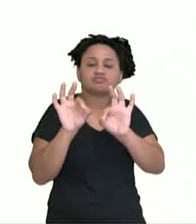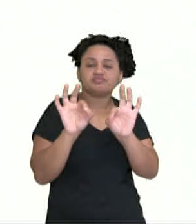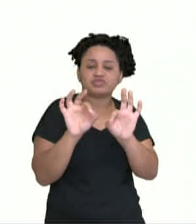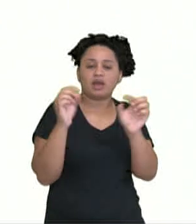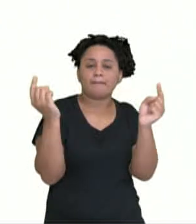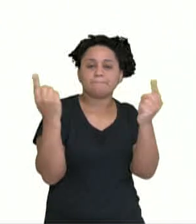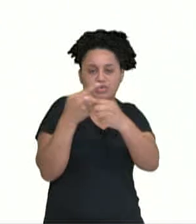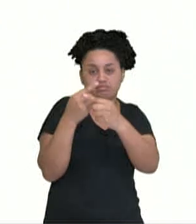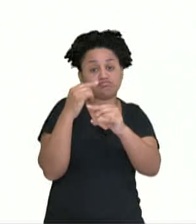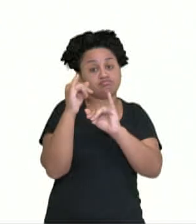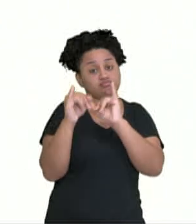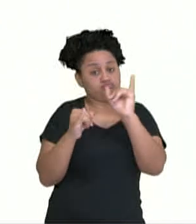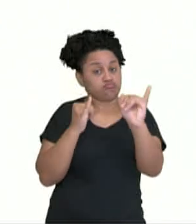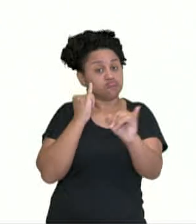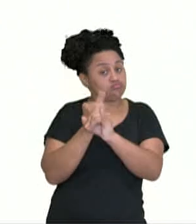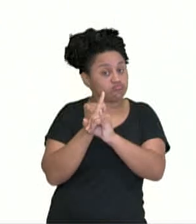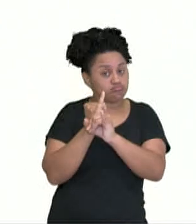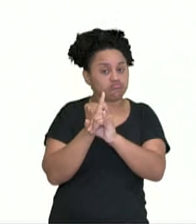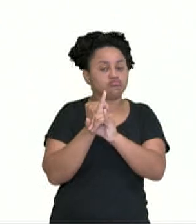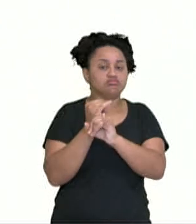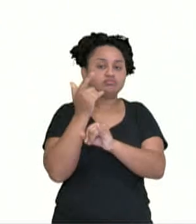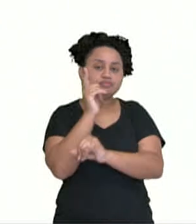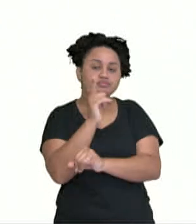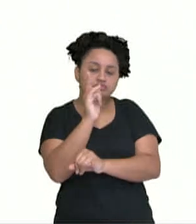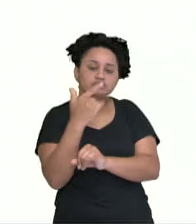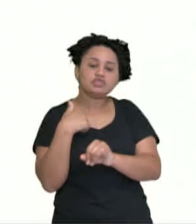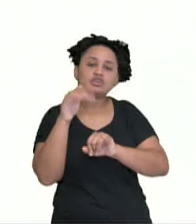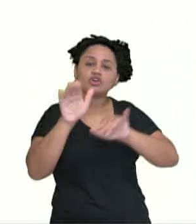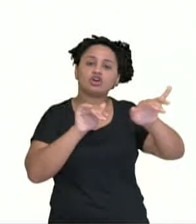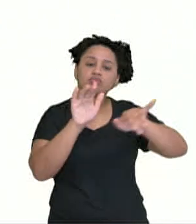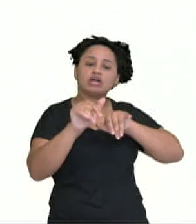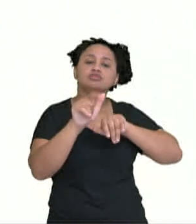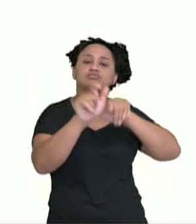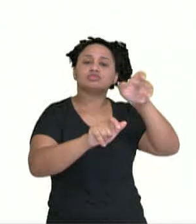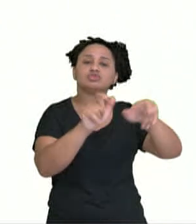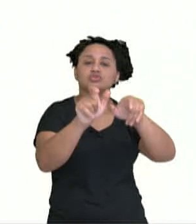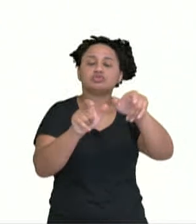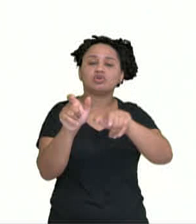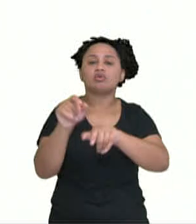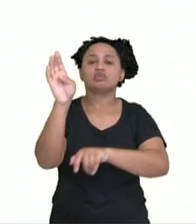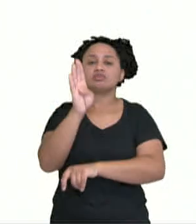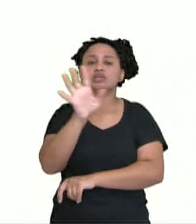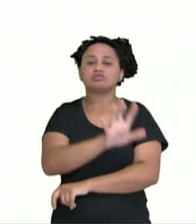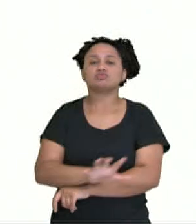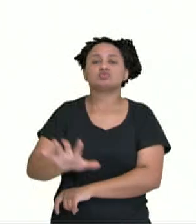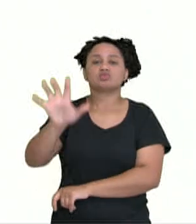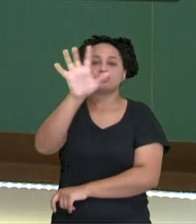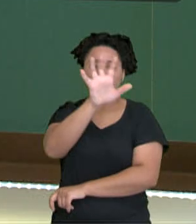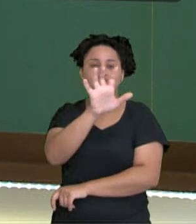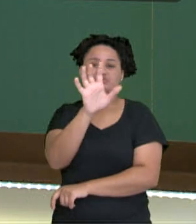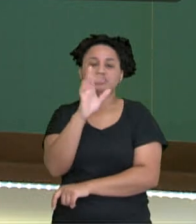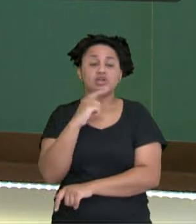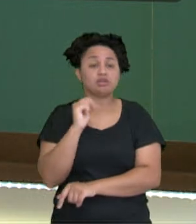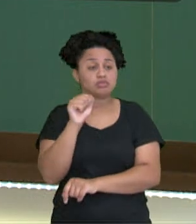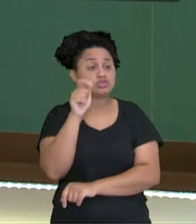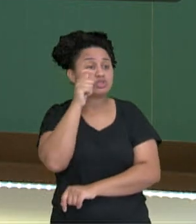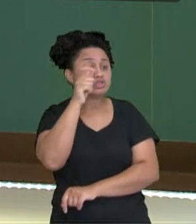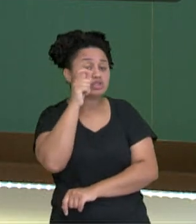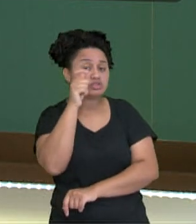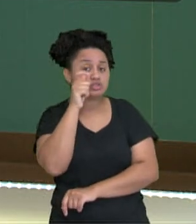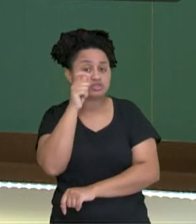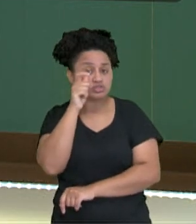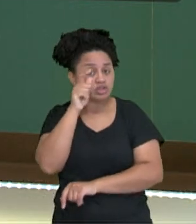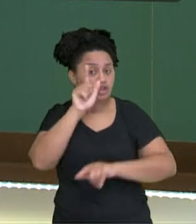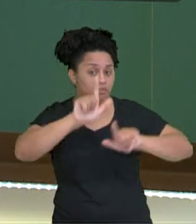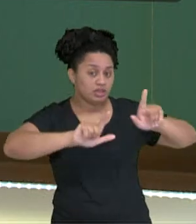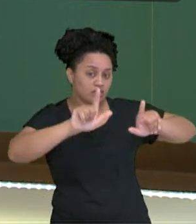um torneio online, reunindo jogadores e que as disputas, inclusive, foram transmitidas por um canal